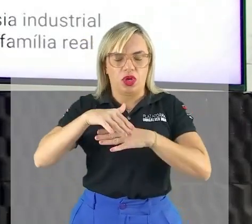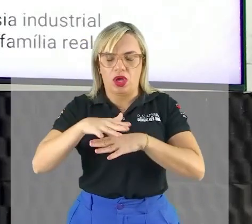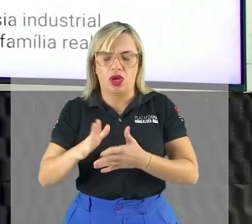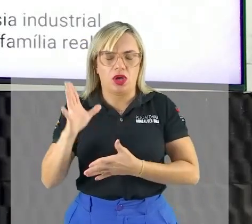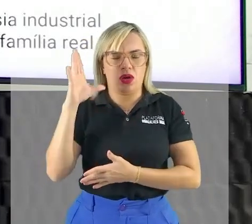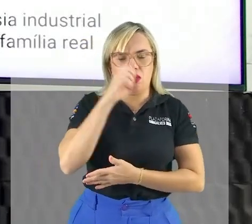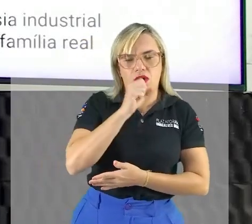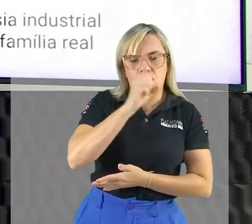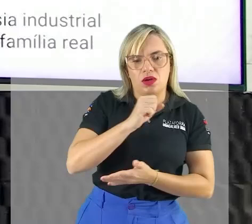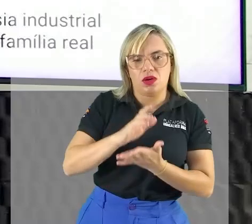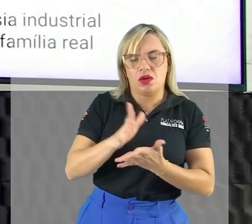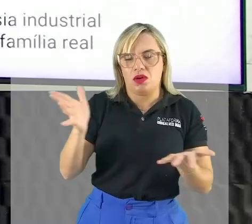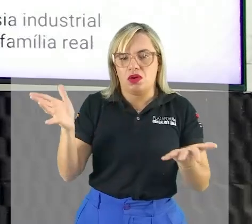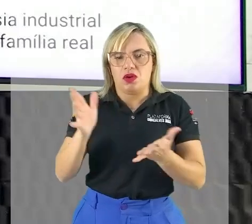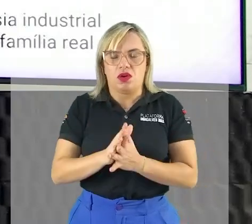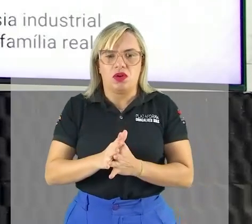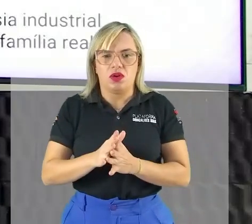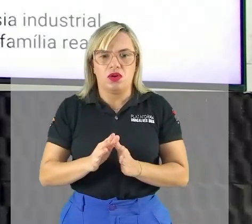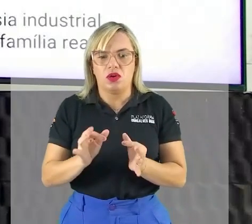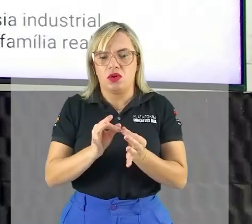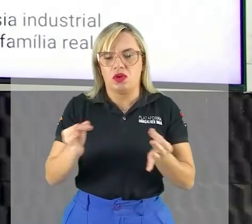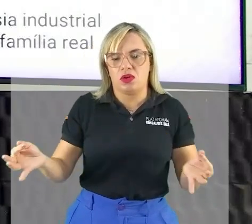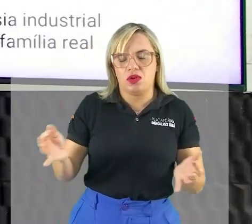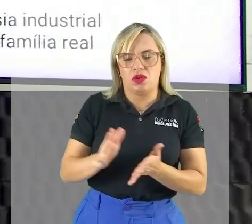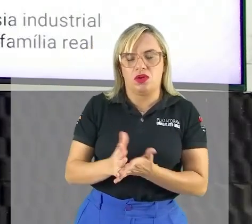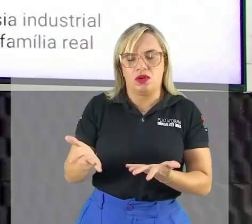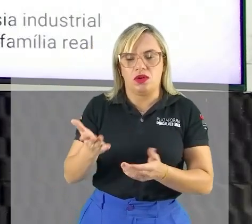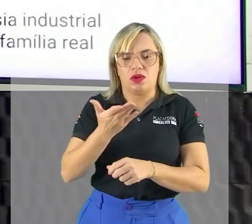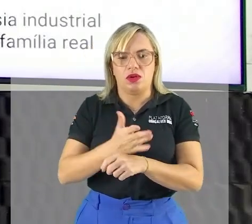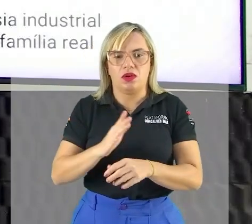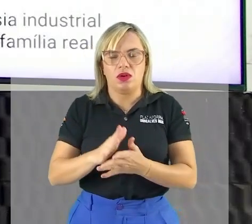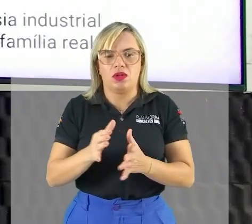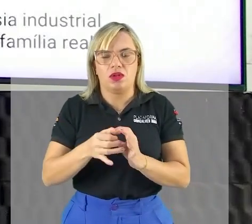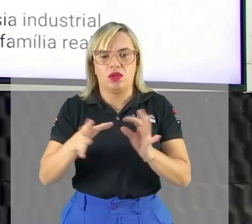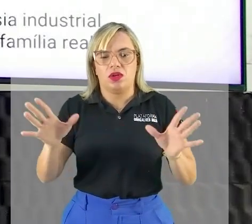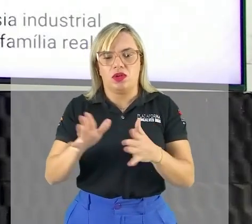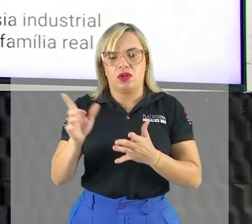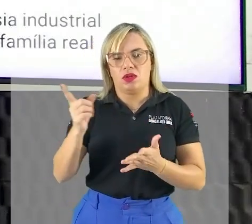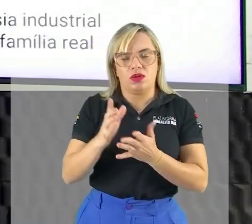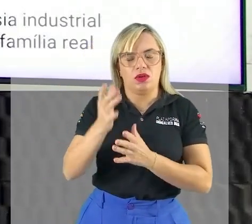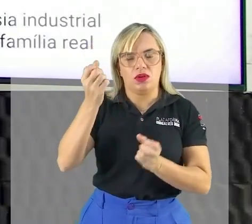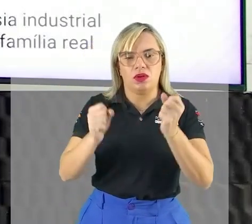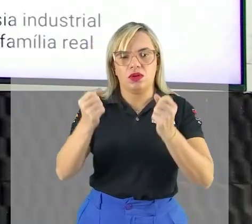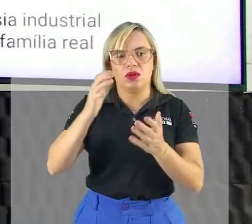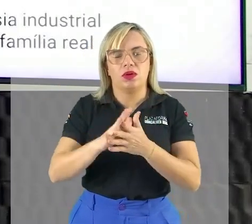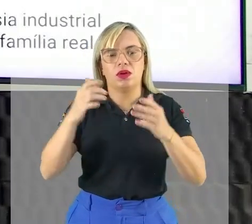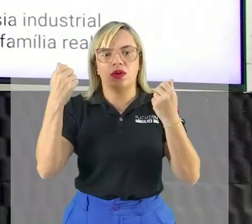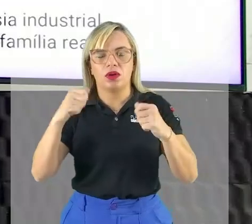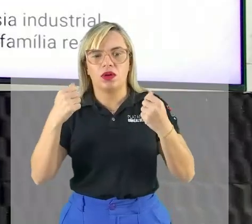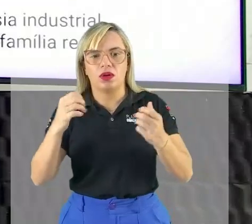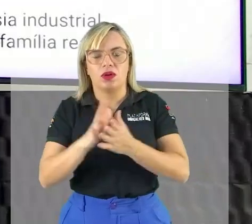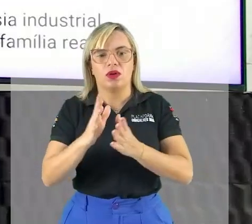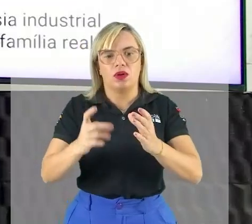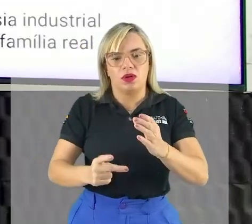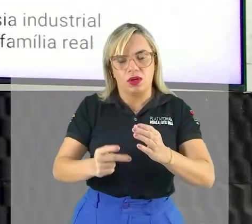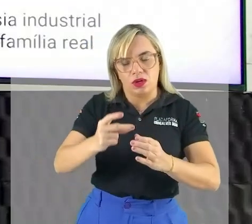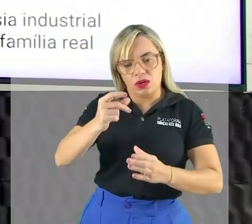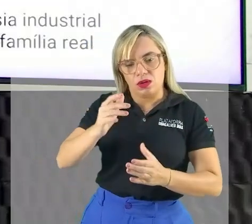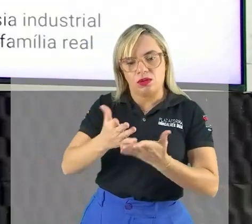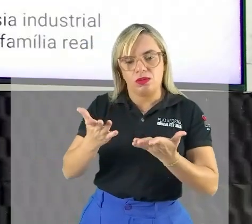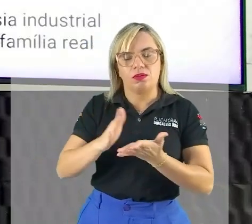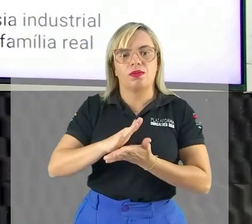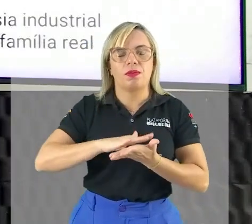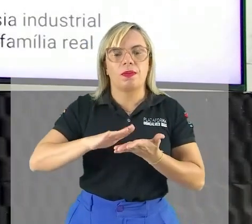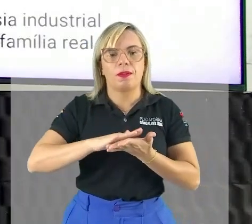simples ato de revogação que vai produzir a as manufaturas da indústria aqui no Brasil porque precisar de um capital excedente esse